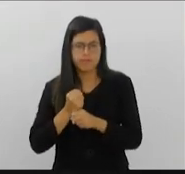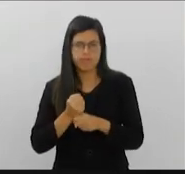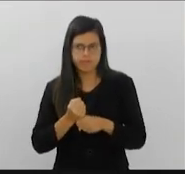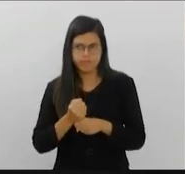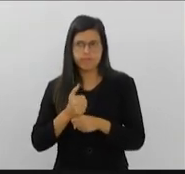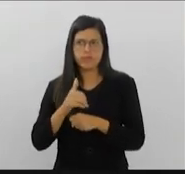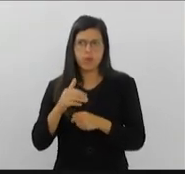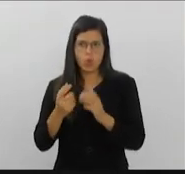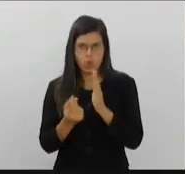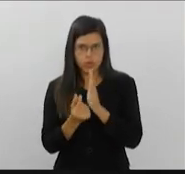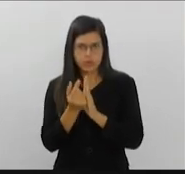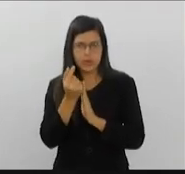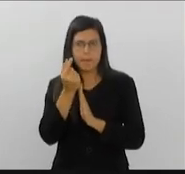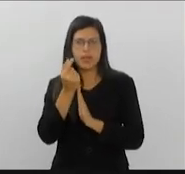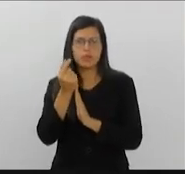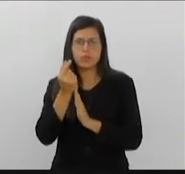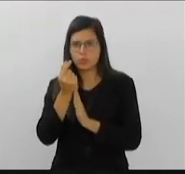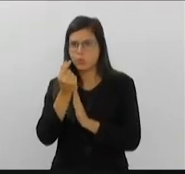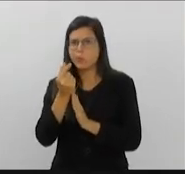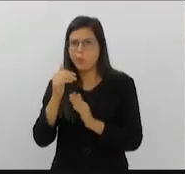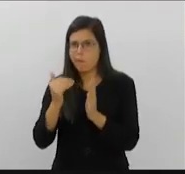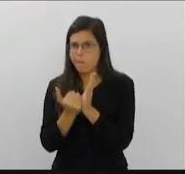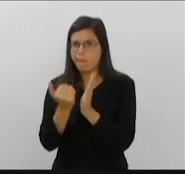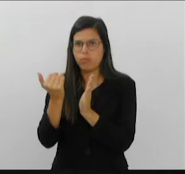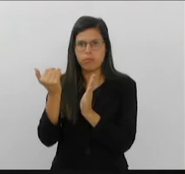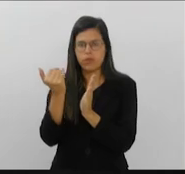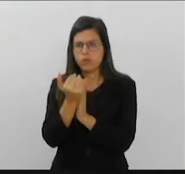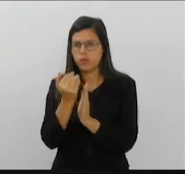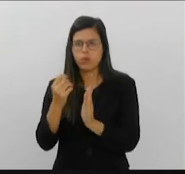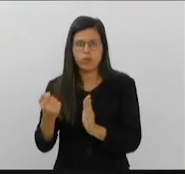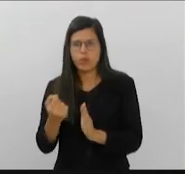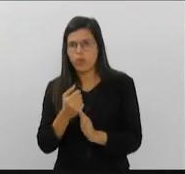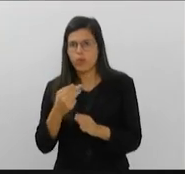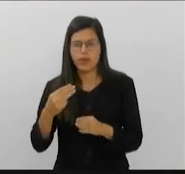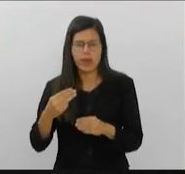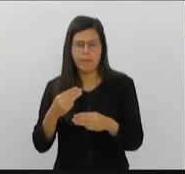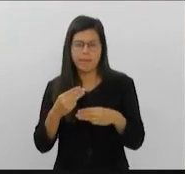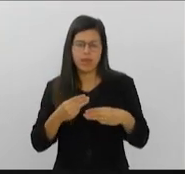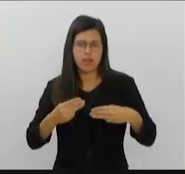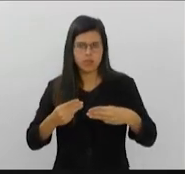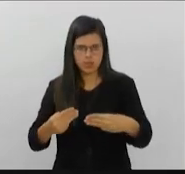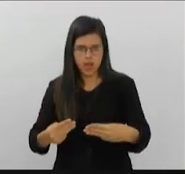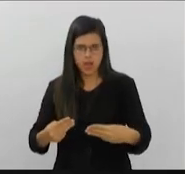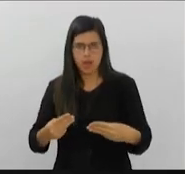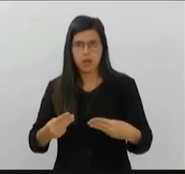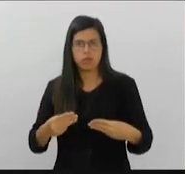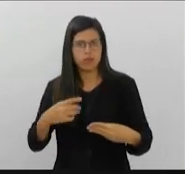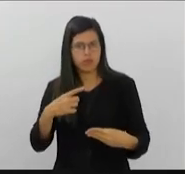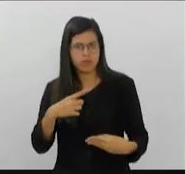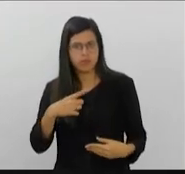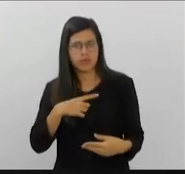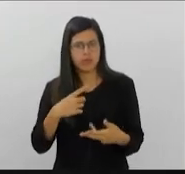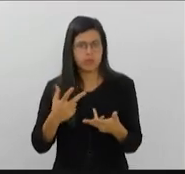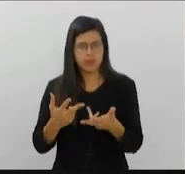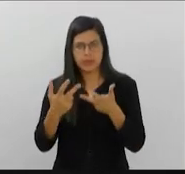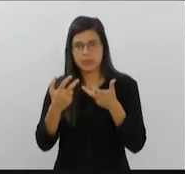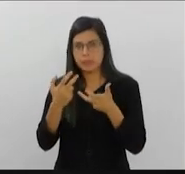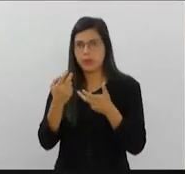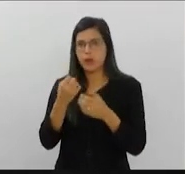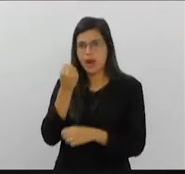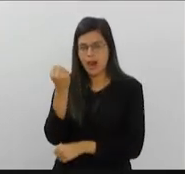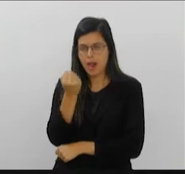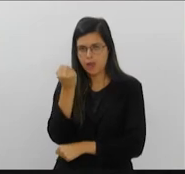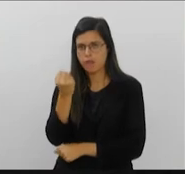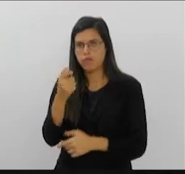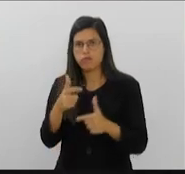muitos orçamentos de muitos ministérios. Então, a gente tem uma noção assim, da gravidade e da ordem de